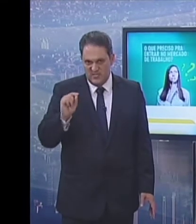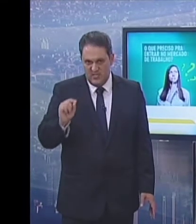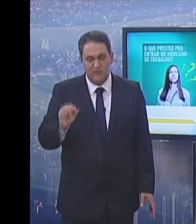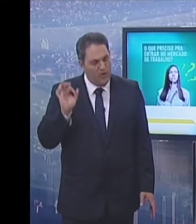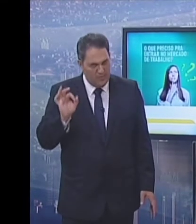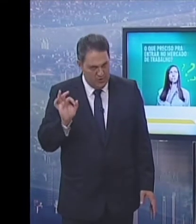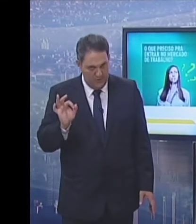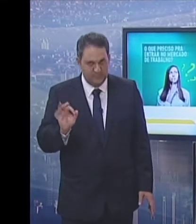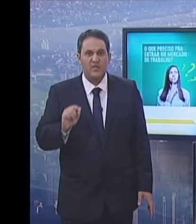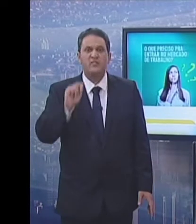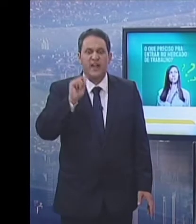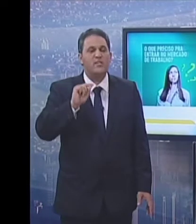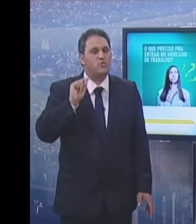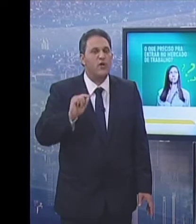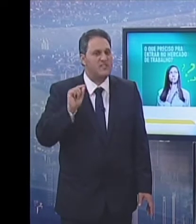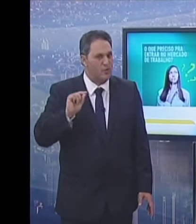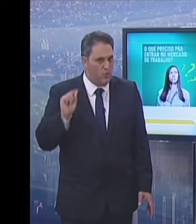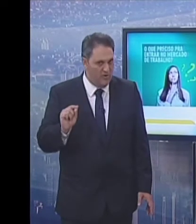32090770. Eu vou repetir.